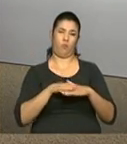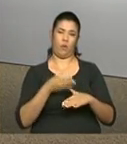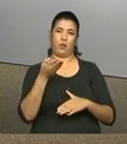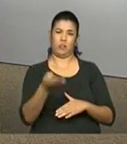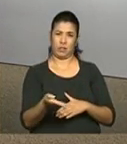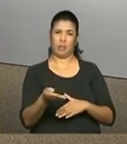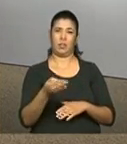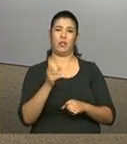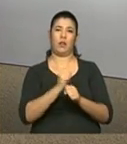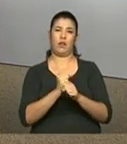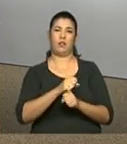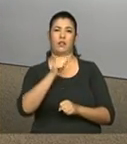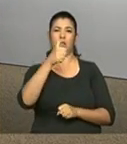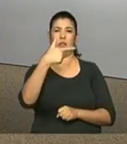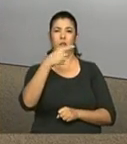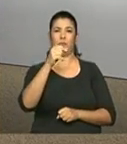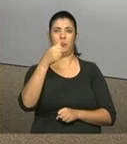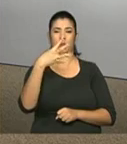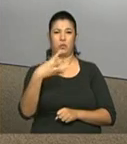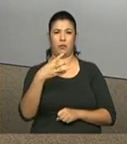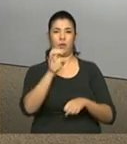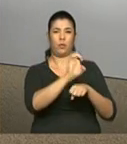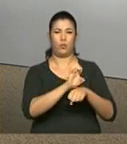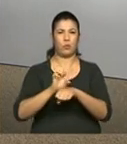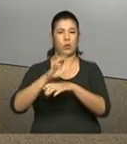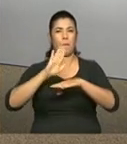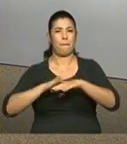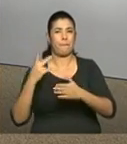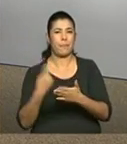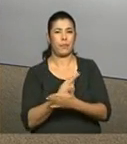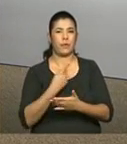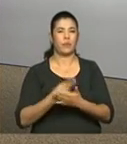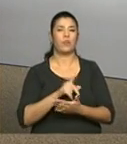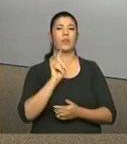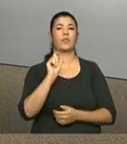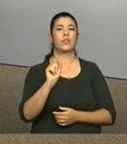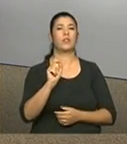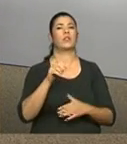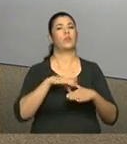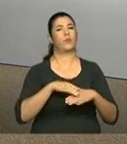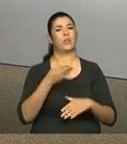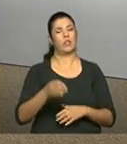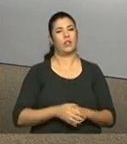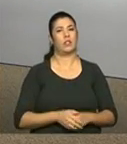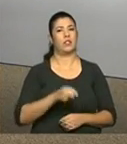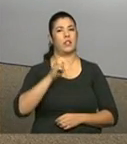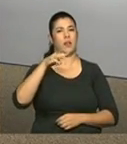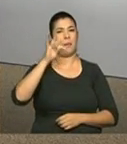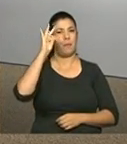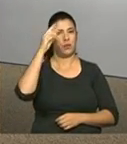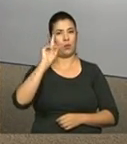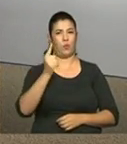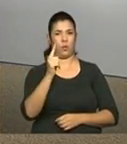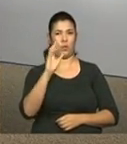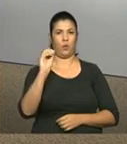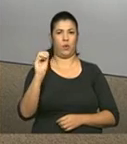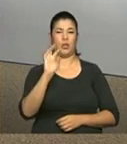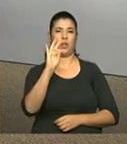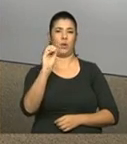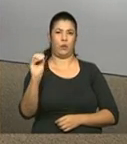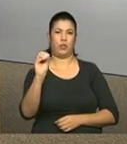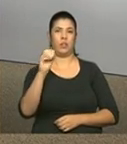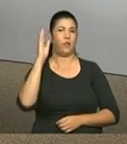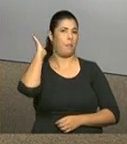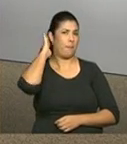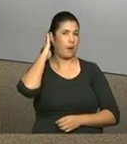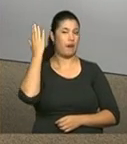doença em 2014. E os estados com maior incidência da hanseníase são Mato Grosso, Goiás, Tocantins,